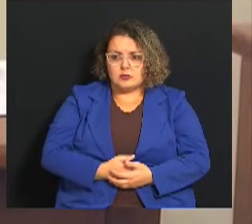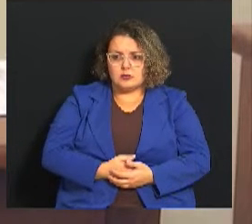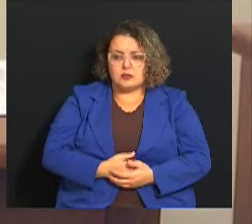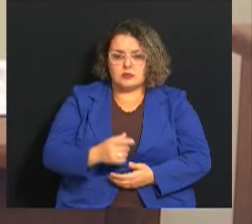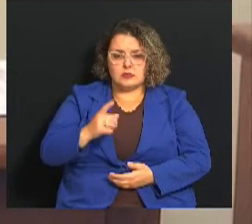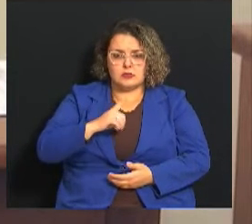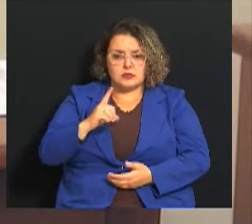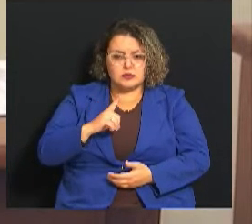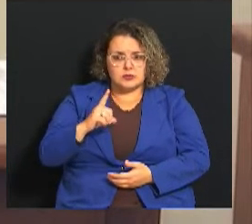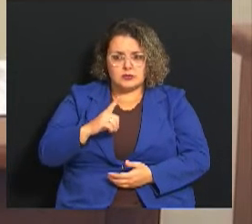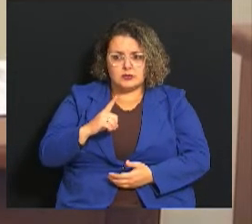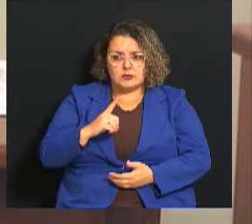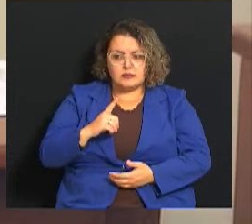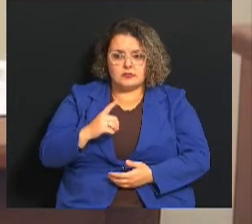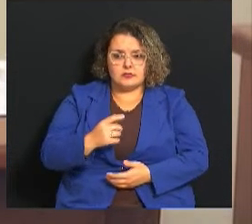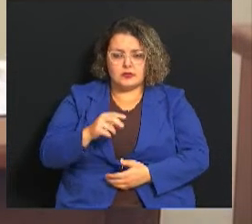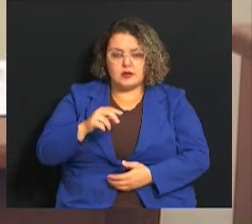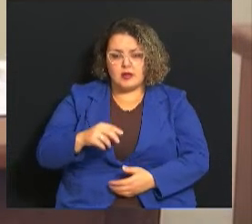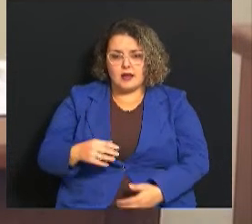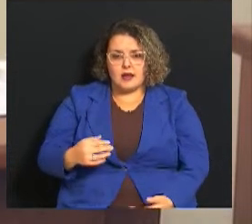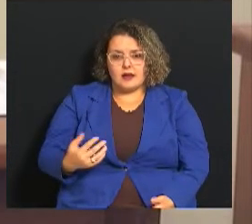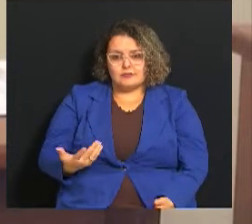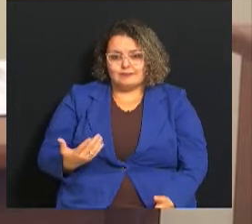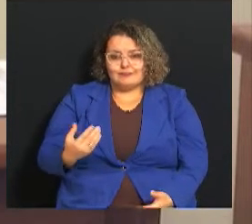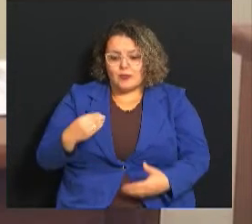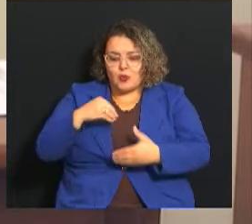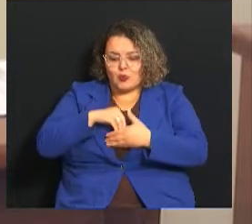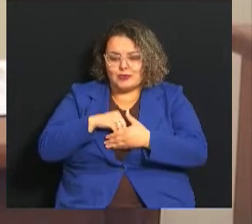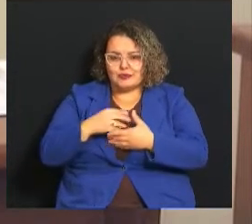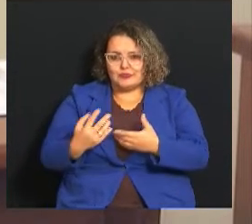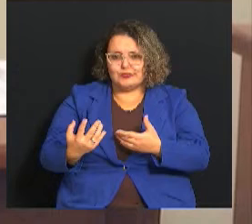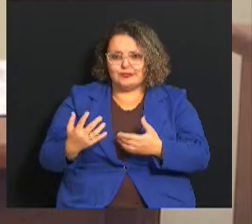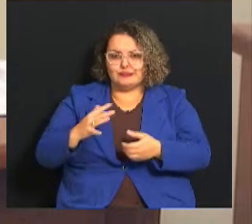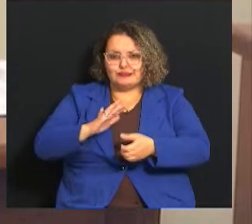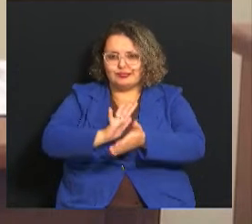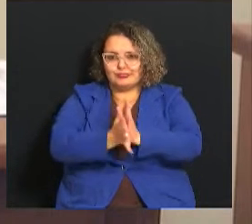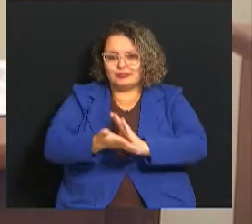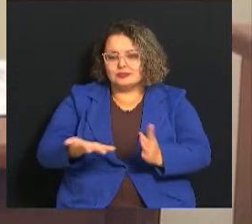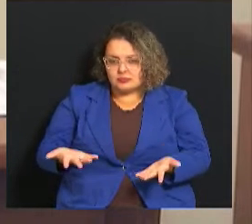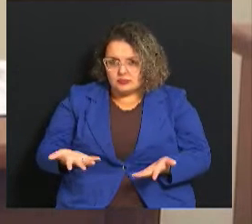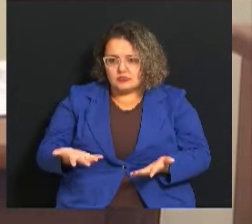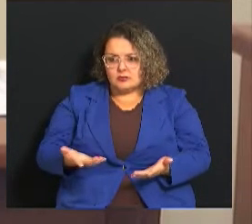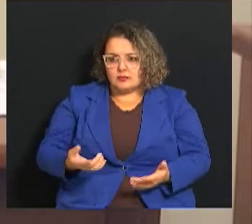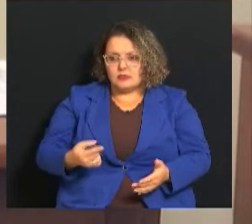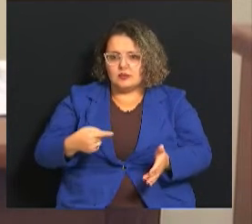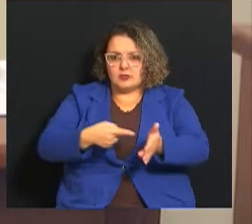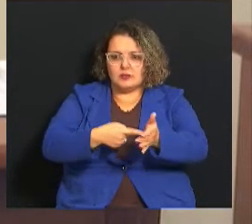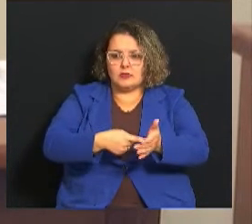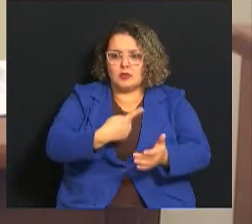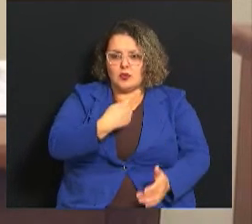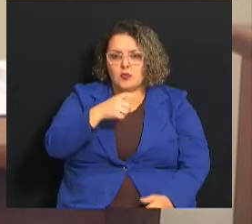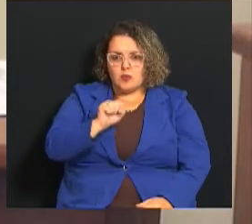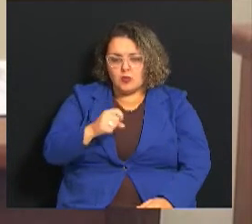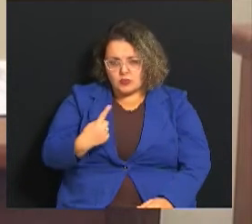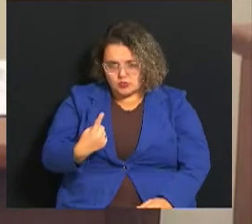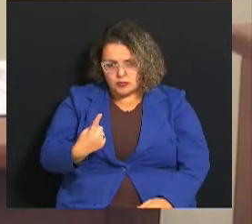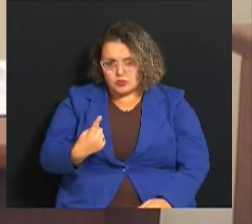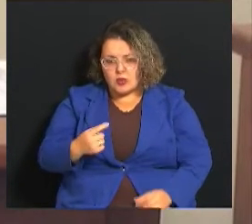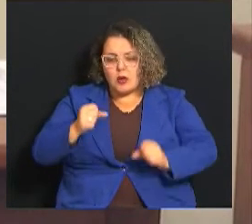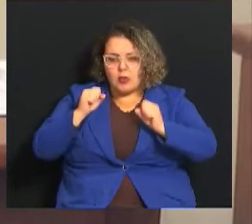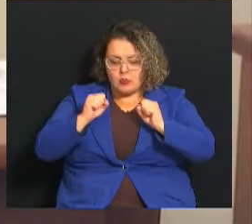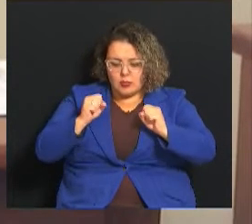invadida. Então, gente, vamos aqui denuncie aí através do 181, que podemos